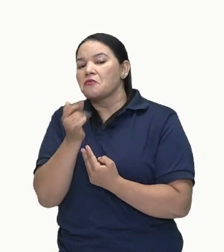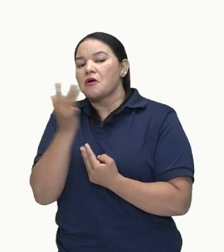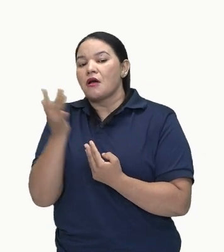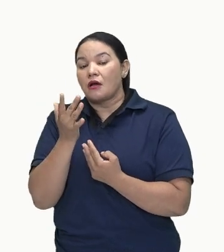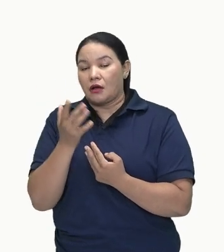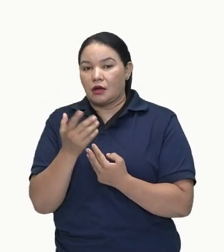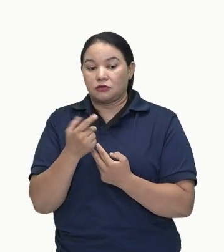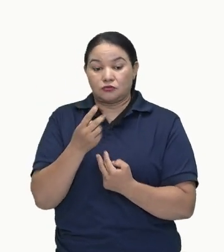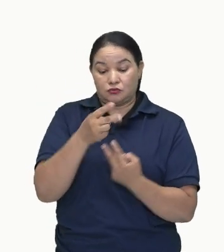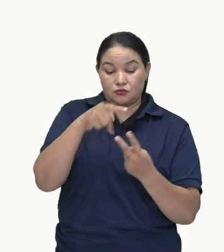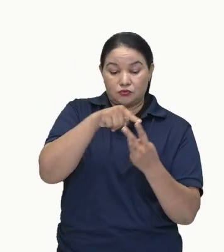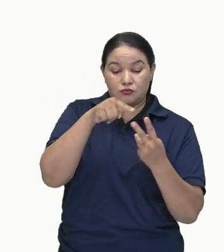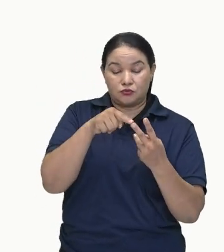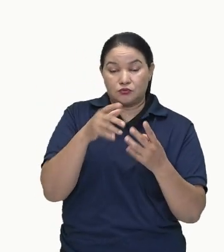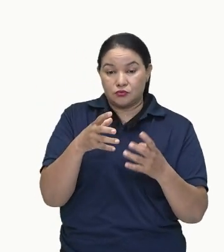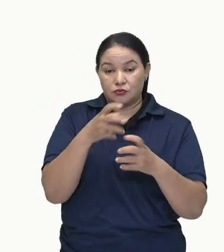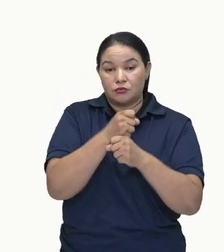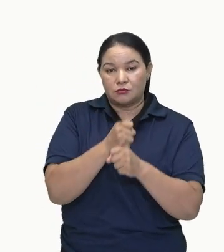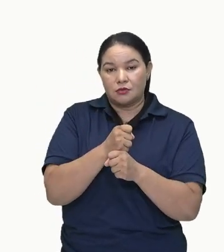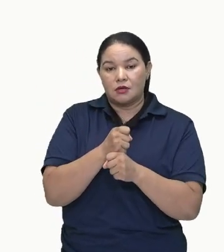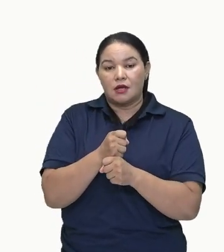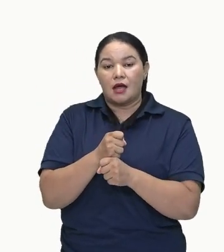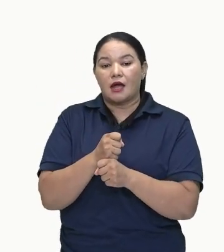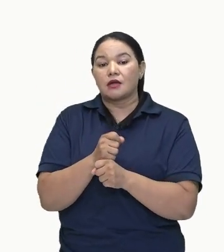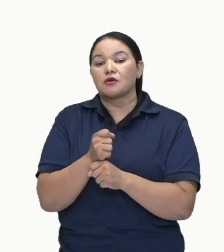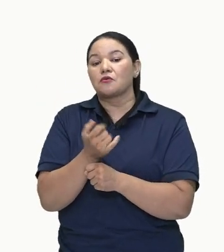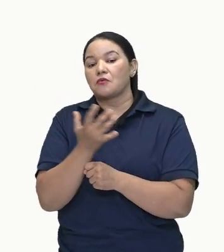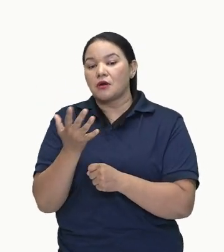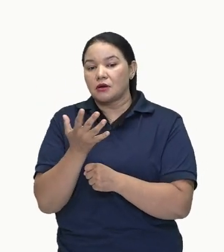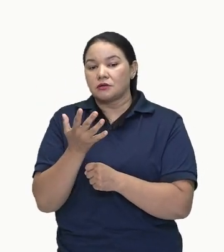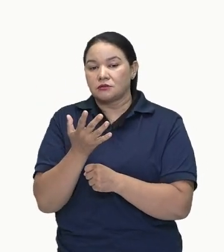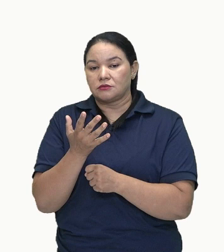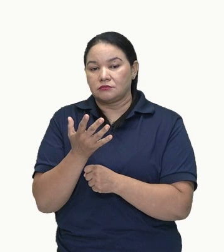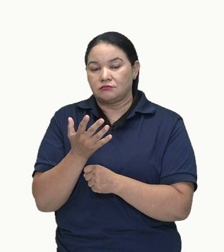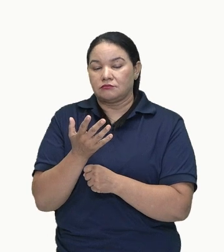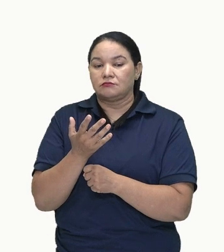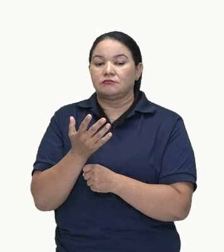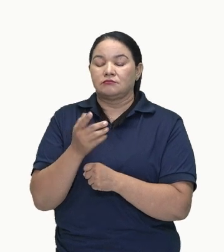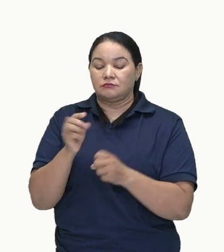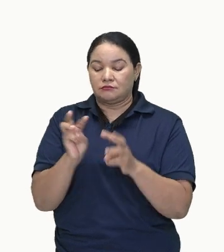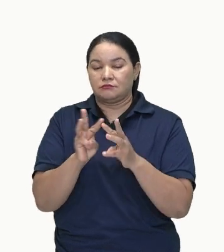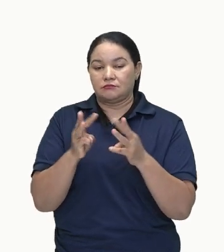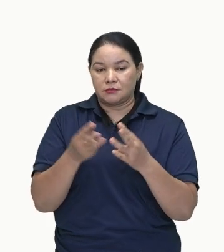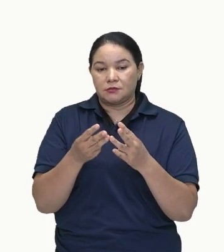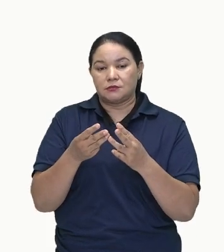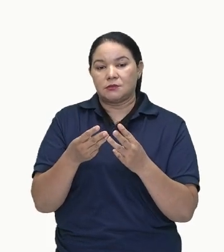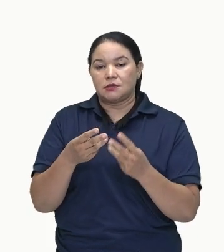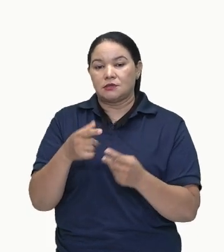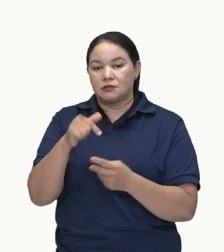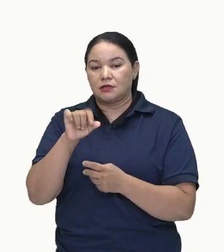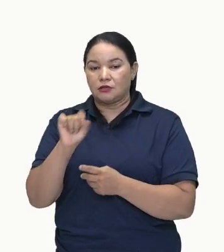mais 32, eu vou ter a massa aqui dos produtos 78.